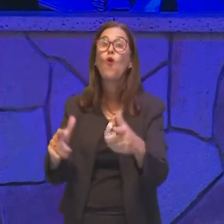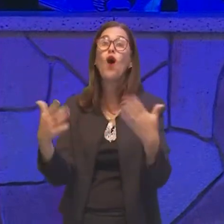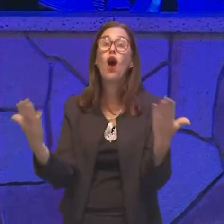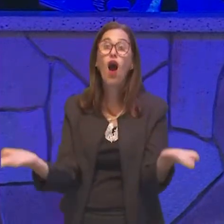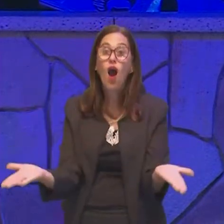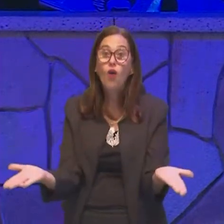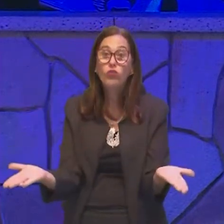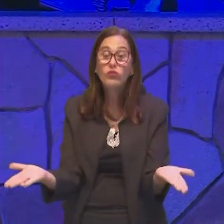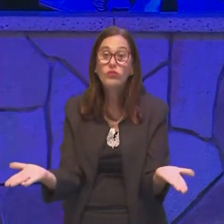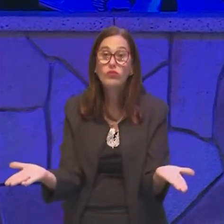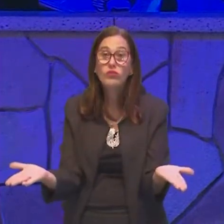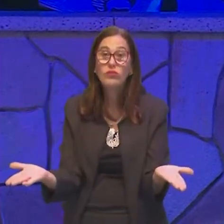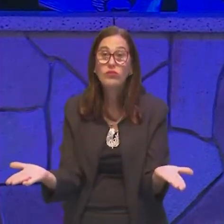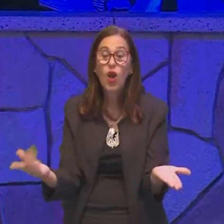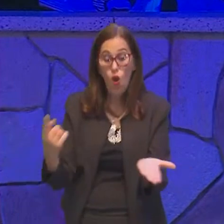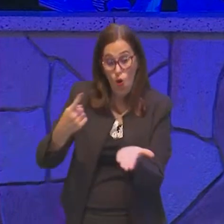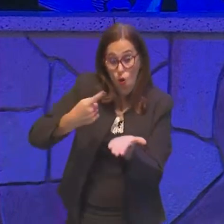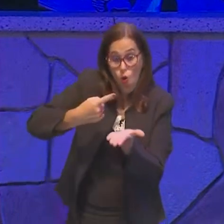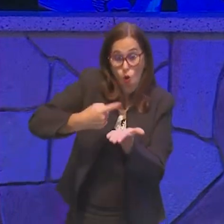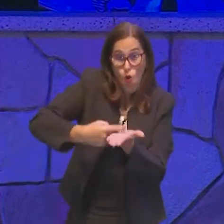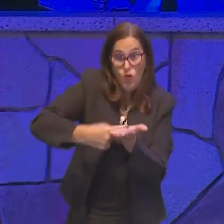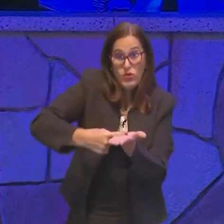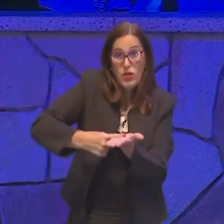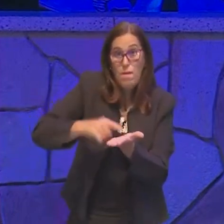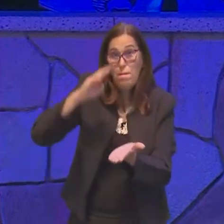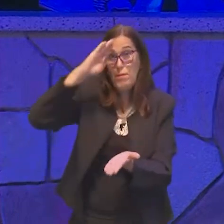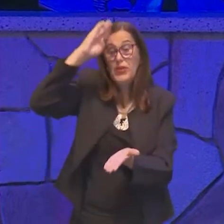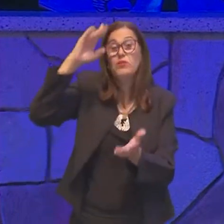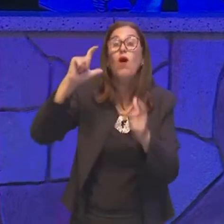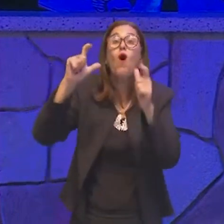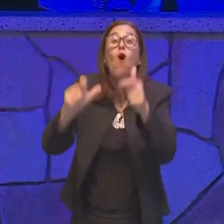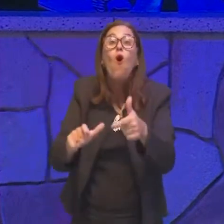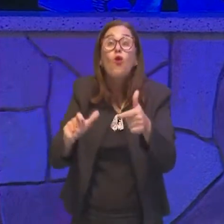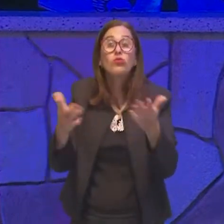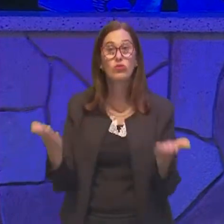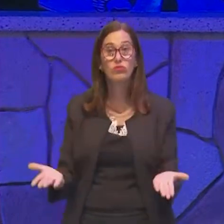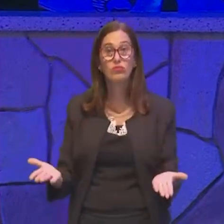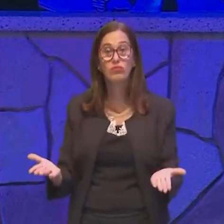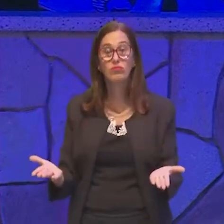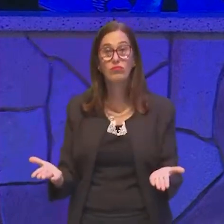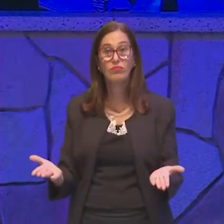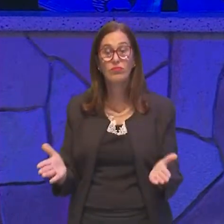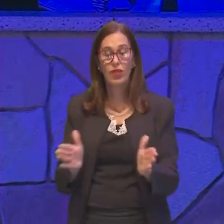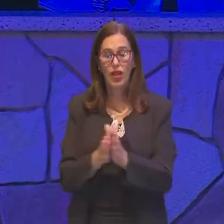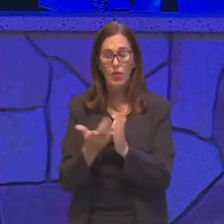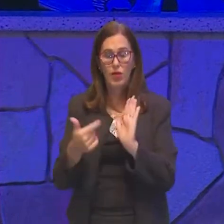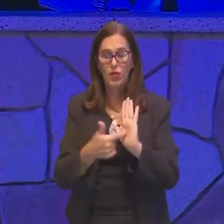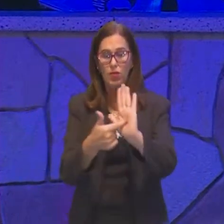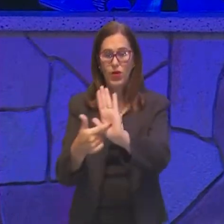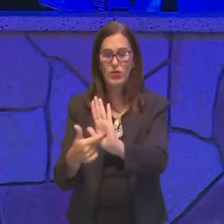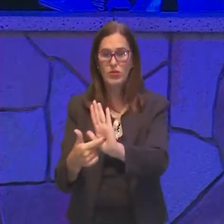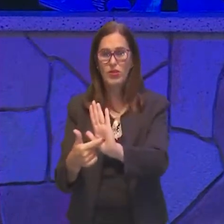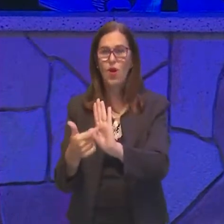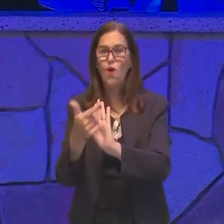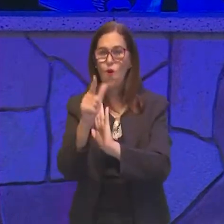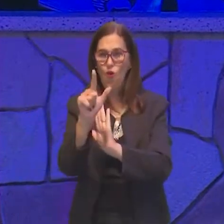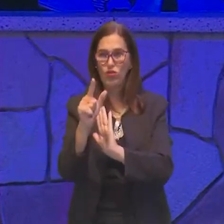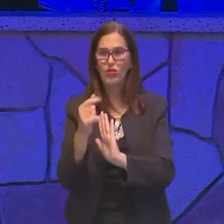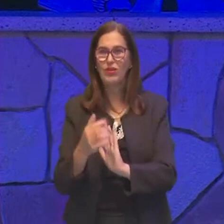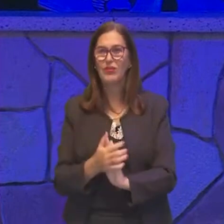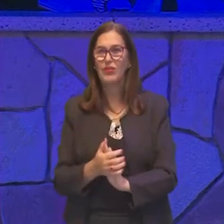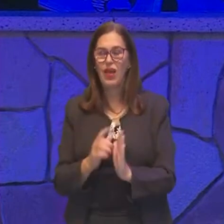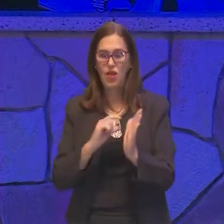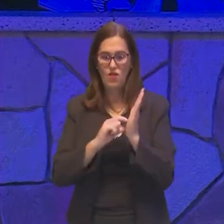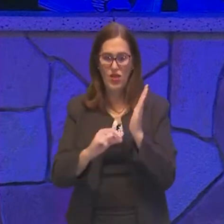Onde está o nosso comprometimento principal? A Bíblia nos dá uma outra dica.